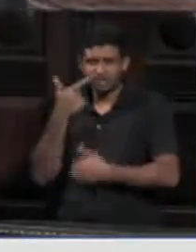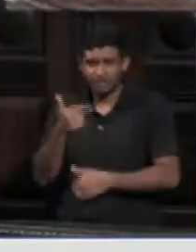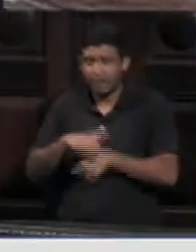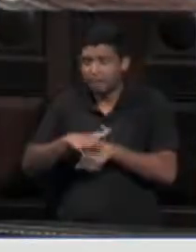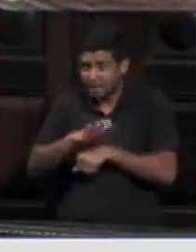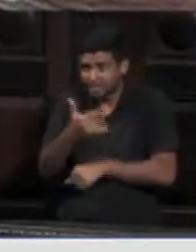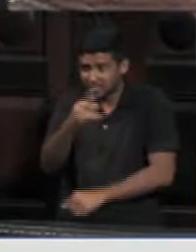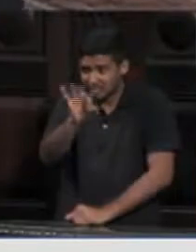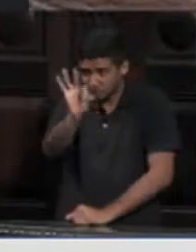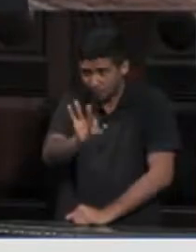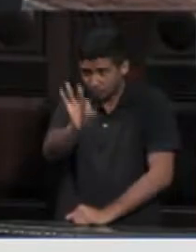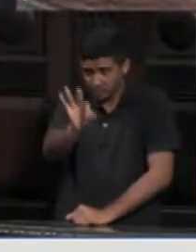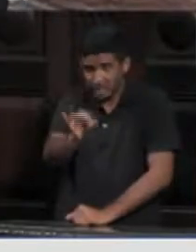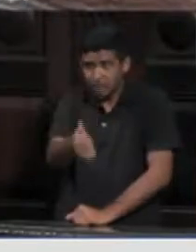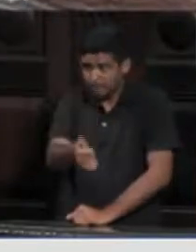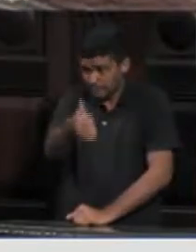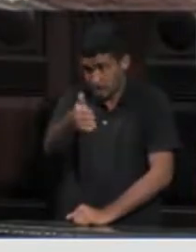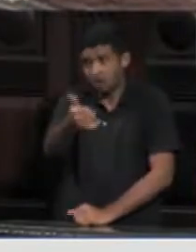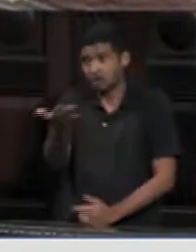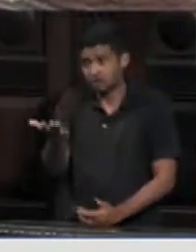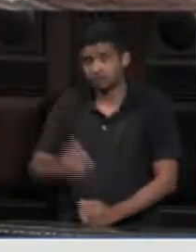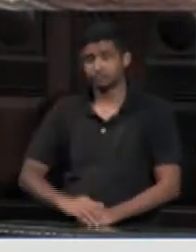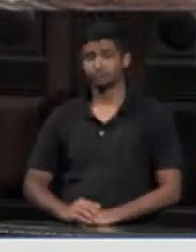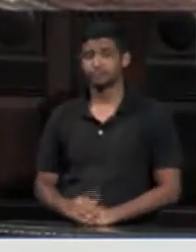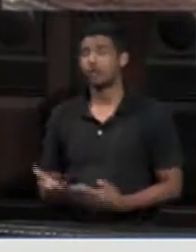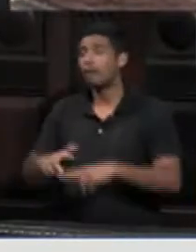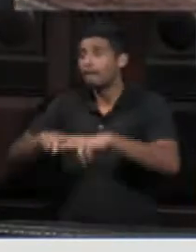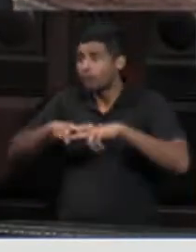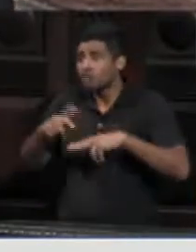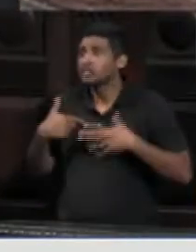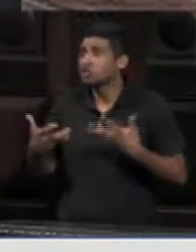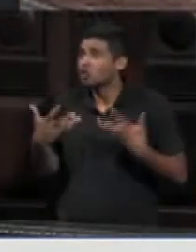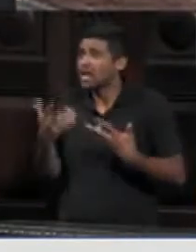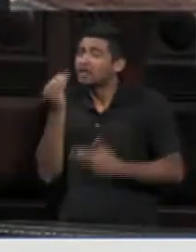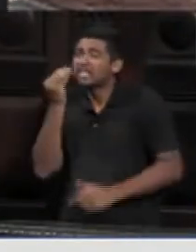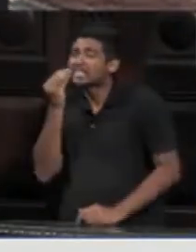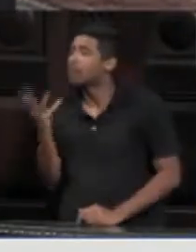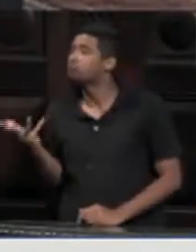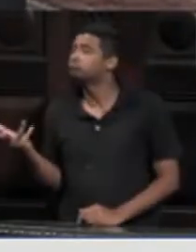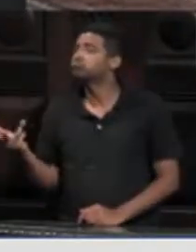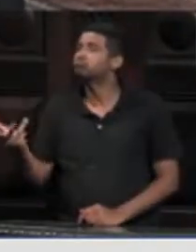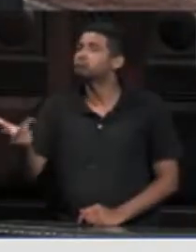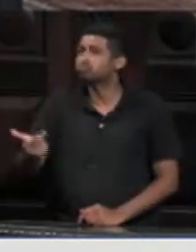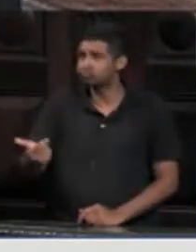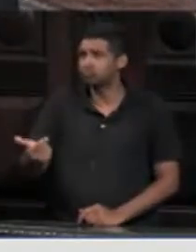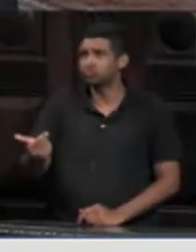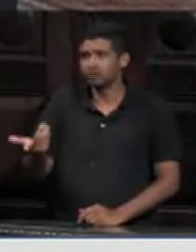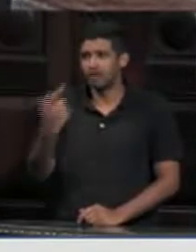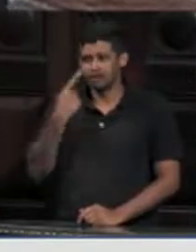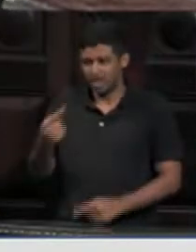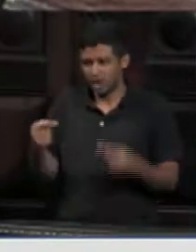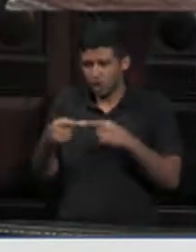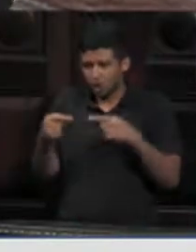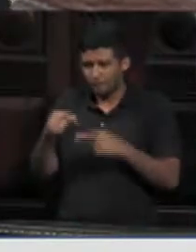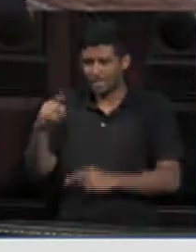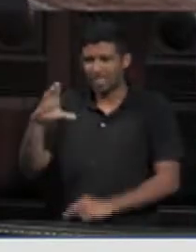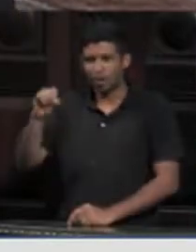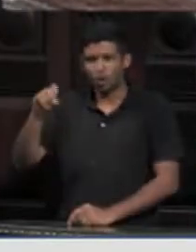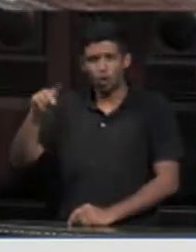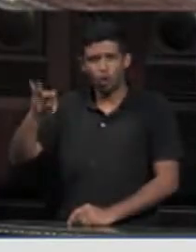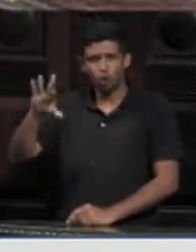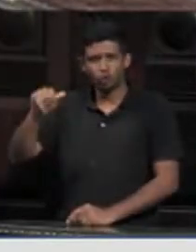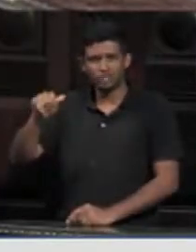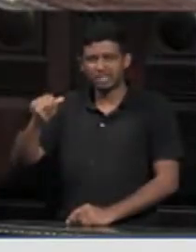do que 20%, e 5% é melhor do que 10%. Por isso que eu quero convencer, e não é contrapartida social.